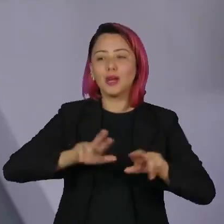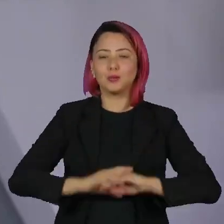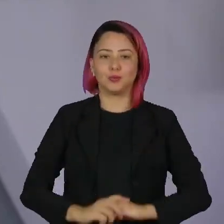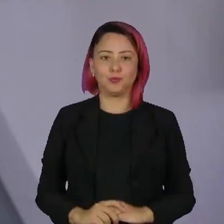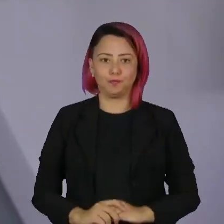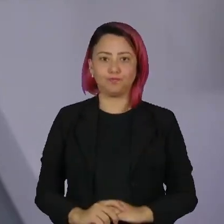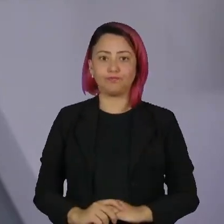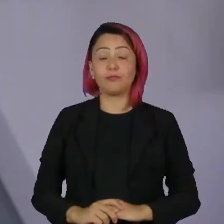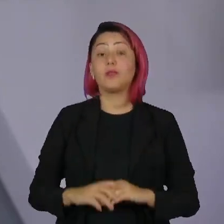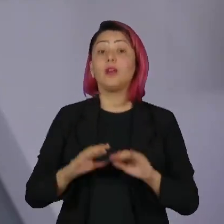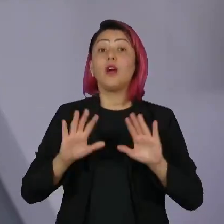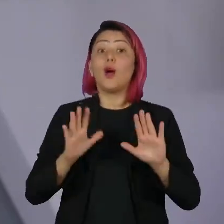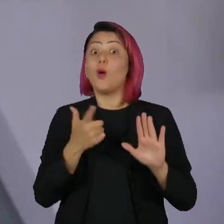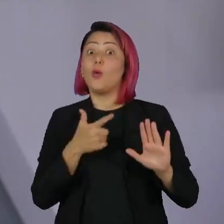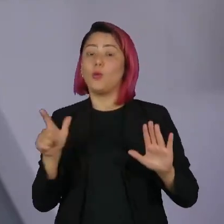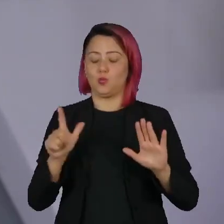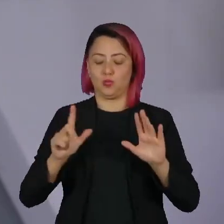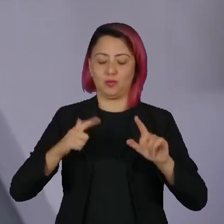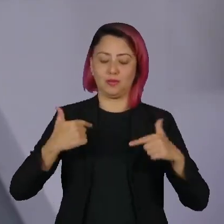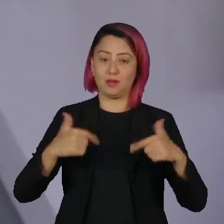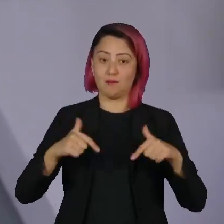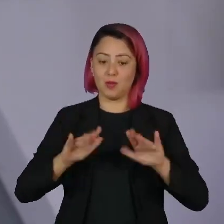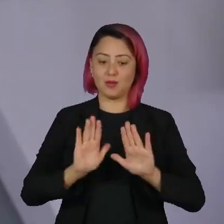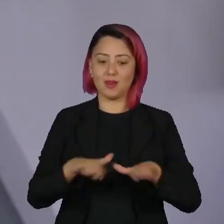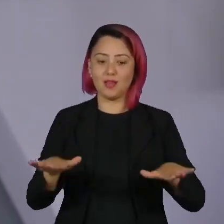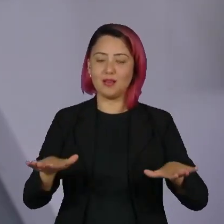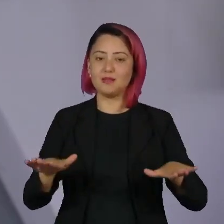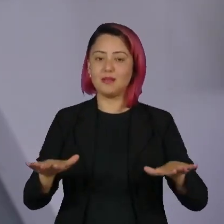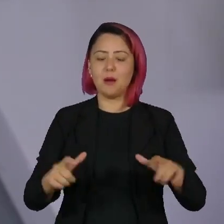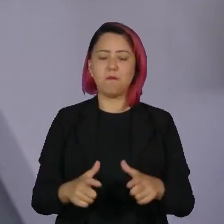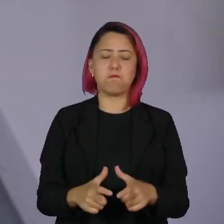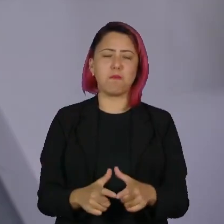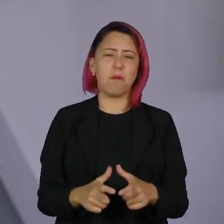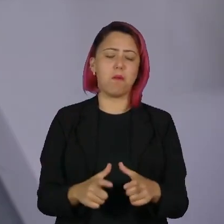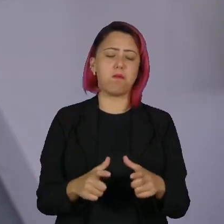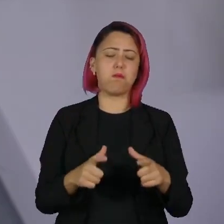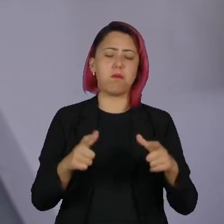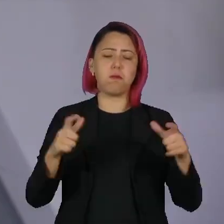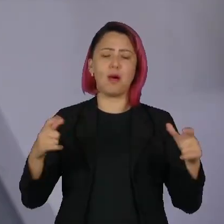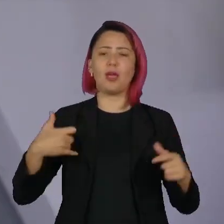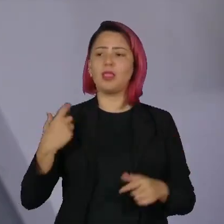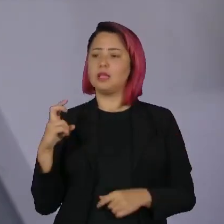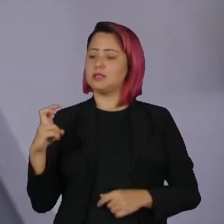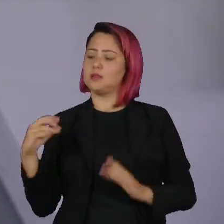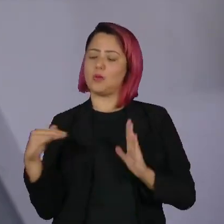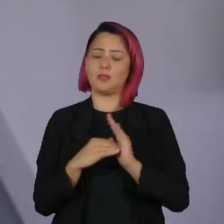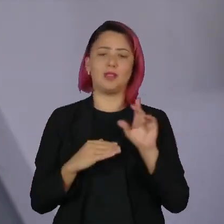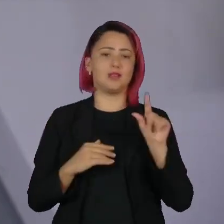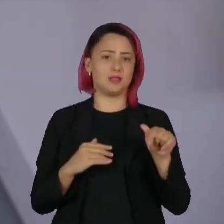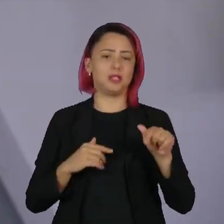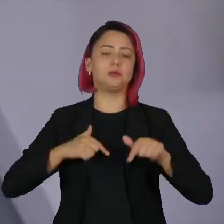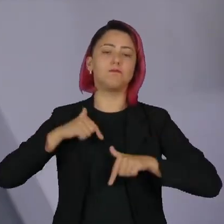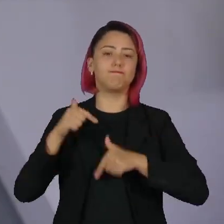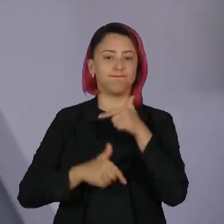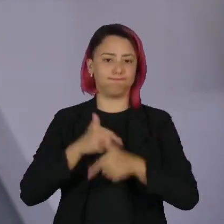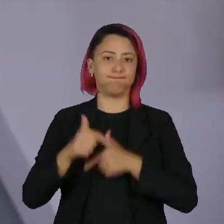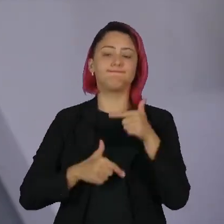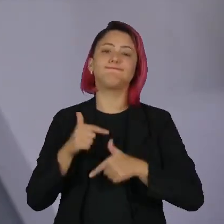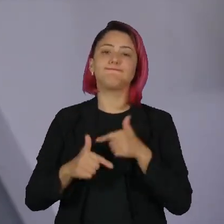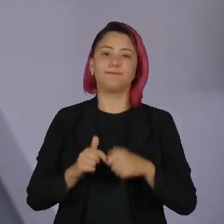O trabalho infantil aumentou no país. O número de crianças e adolescentes de 5 a 17 anos que trabalham passou